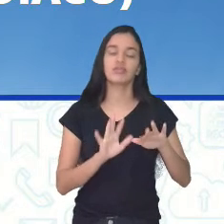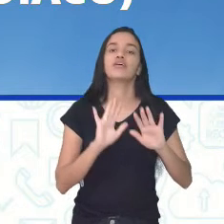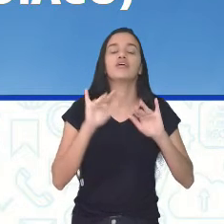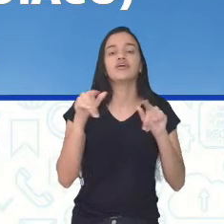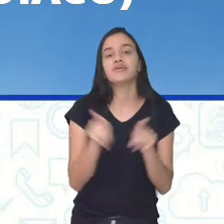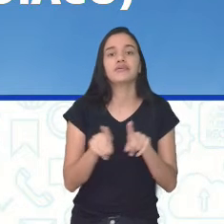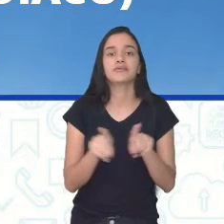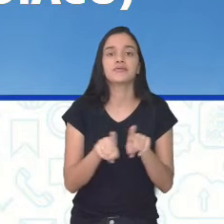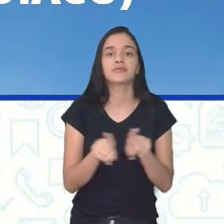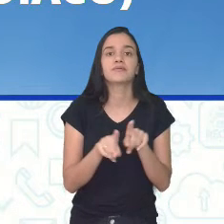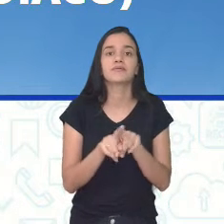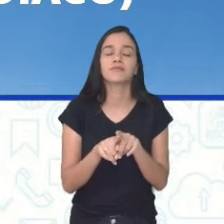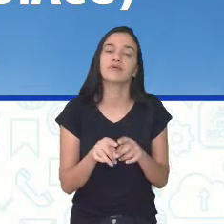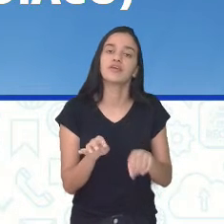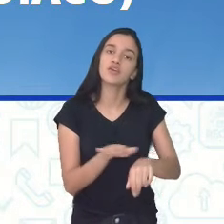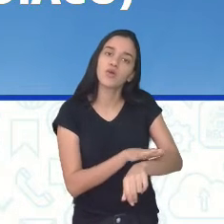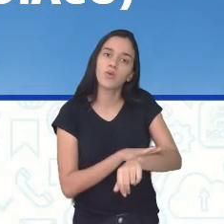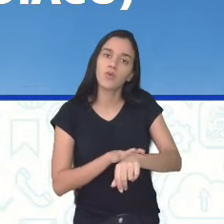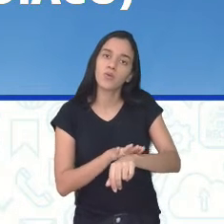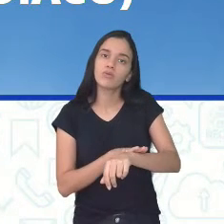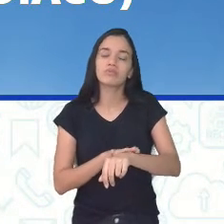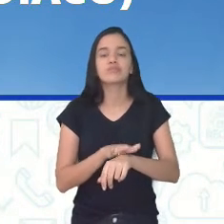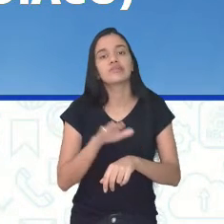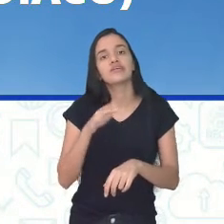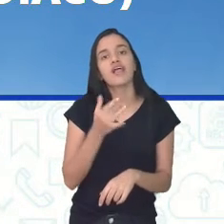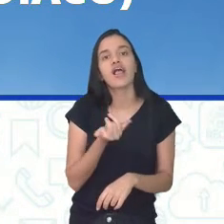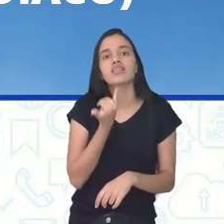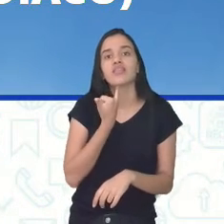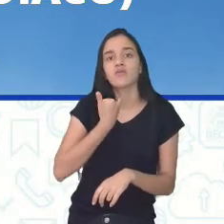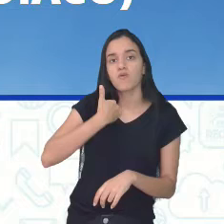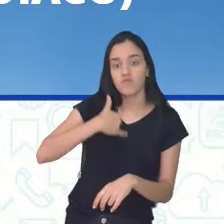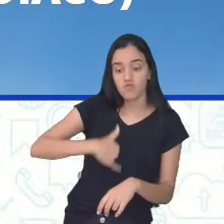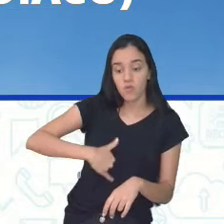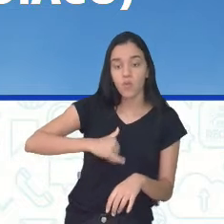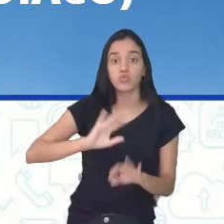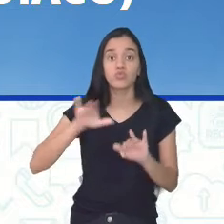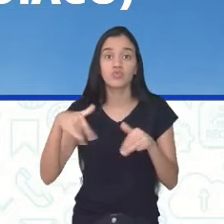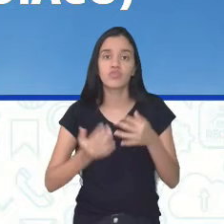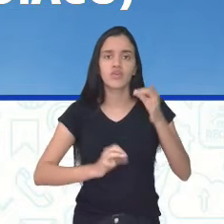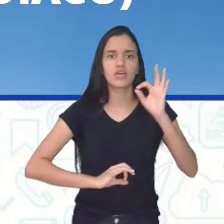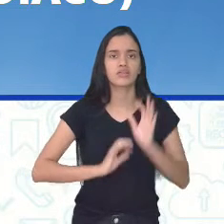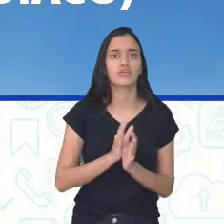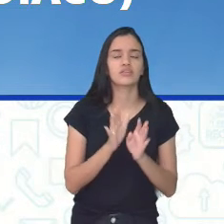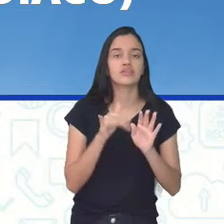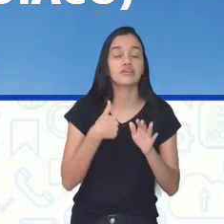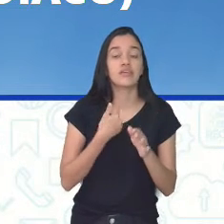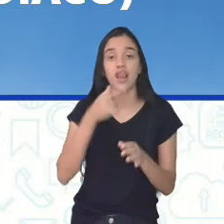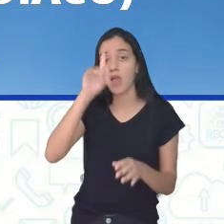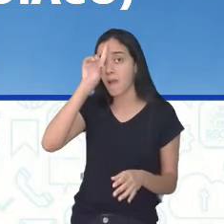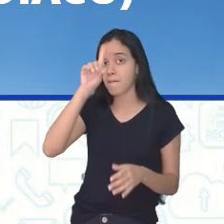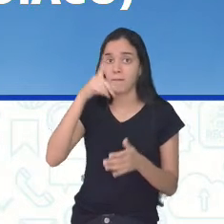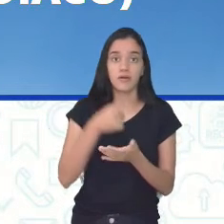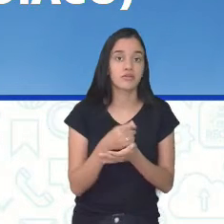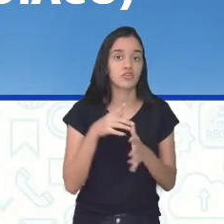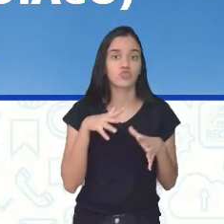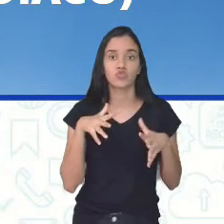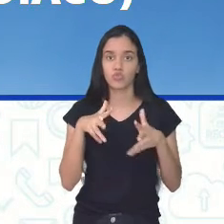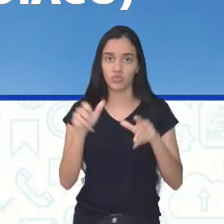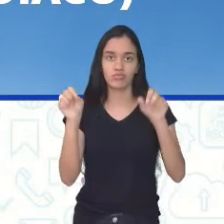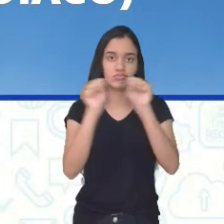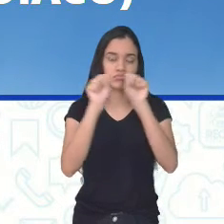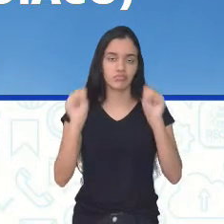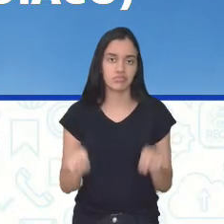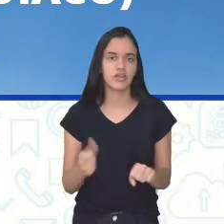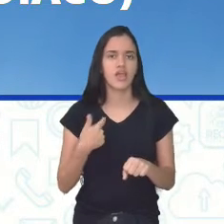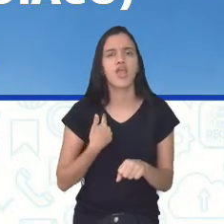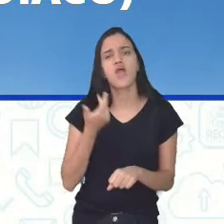tecido nervoso, bem interessante também, que aí a gente vai ver que ele coordena, né, todos os sistemas. E